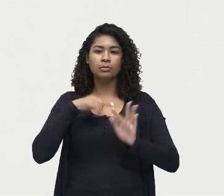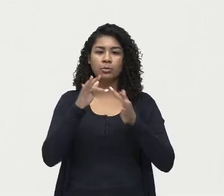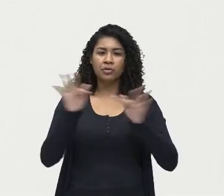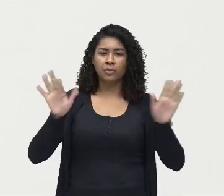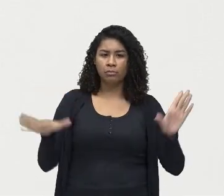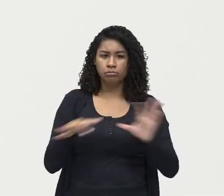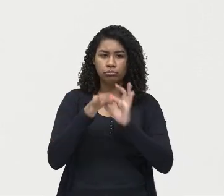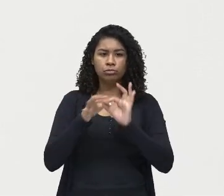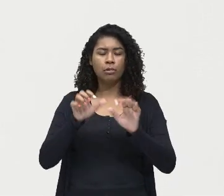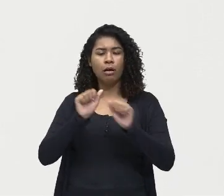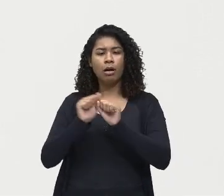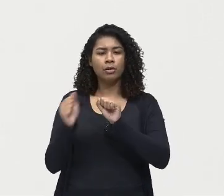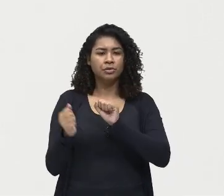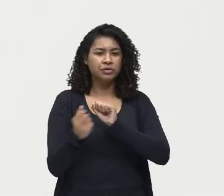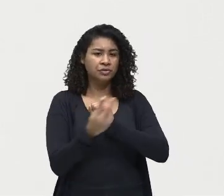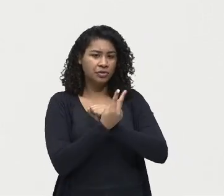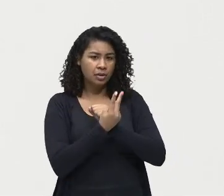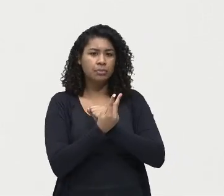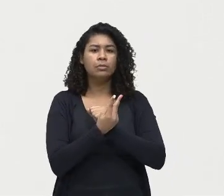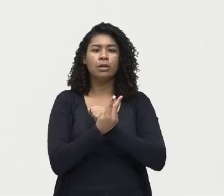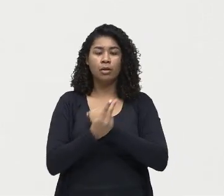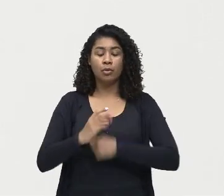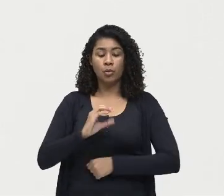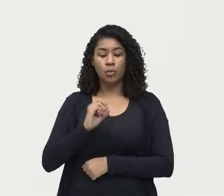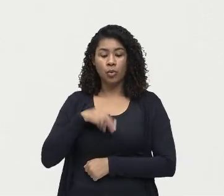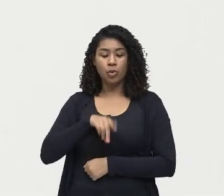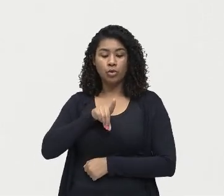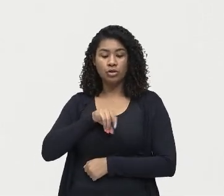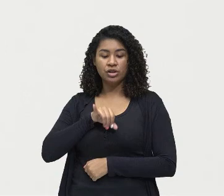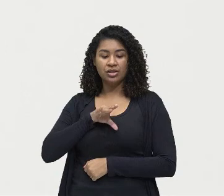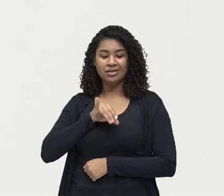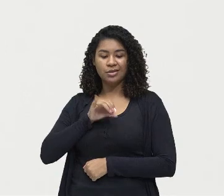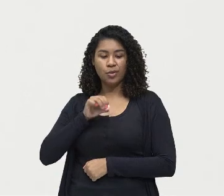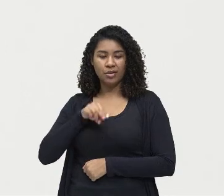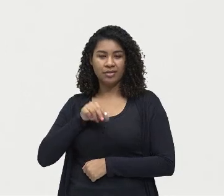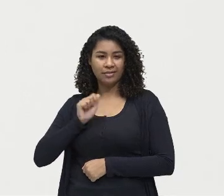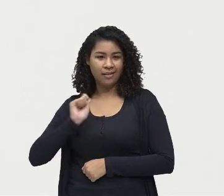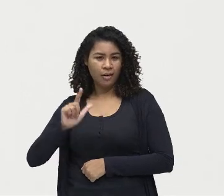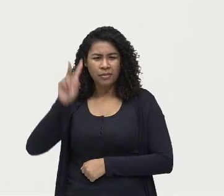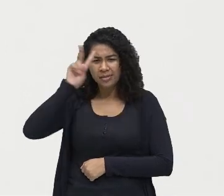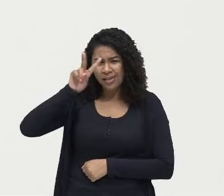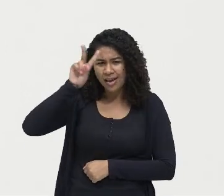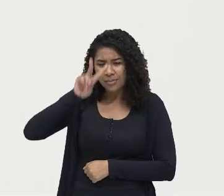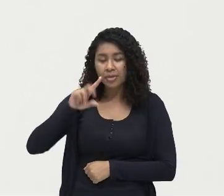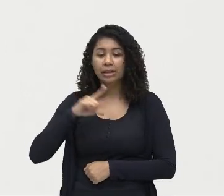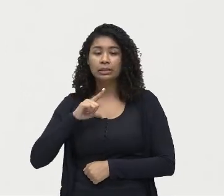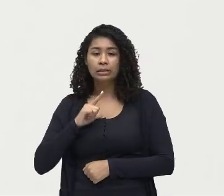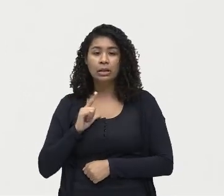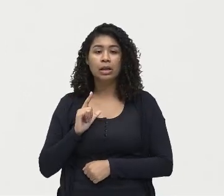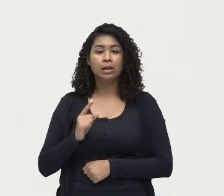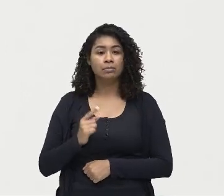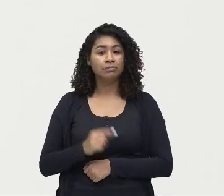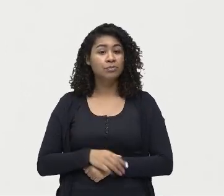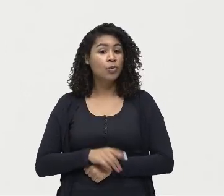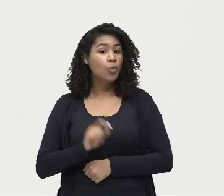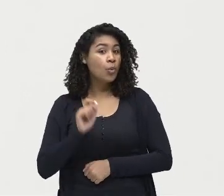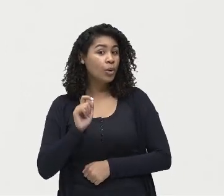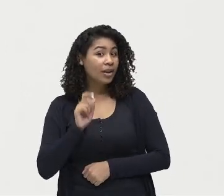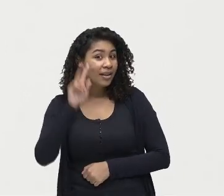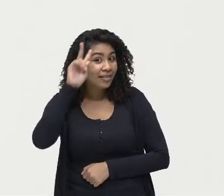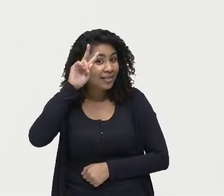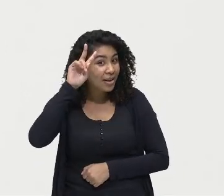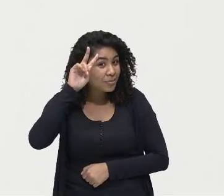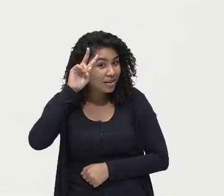subordinada adverbial condicional. O que você vai lembrar sobre condicional? Condicional indica uma, pronto, fácil,